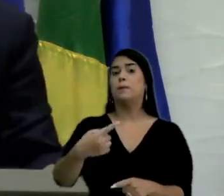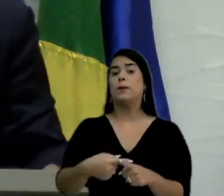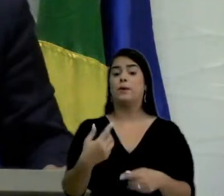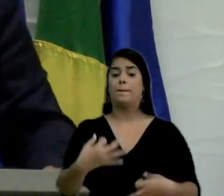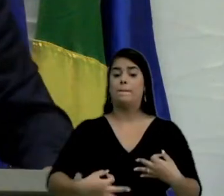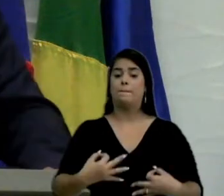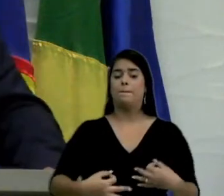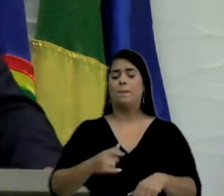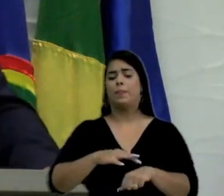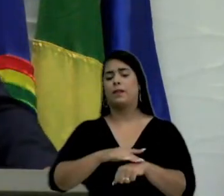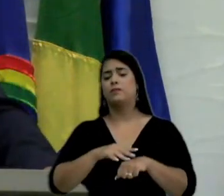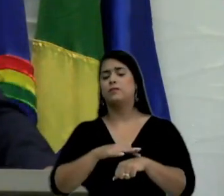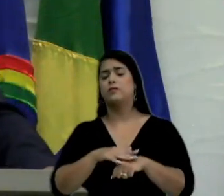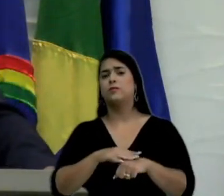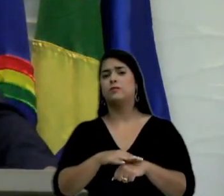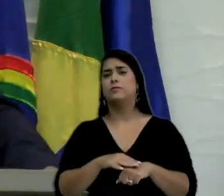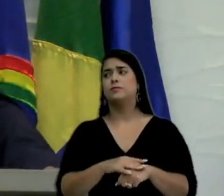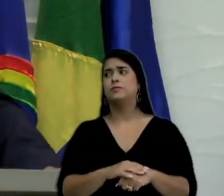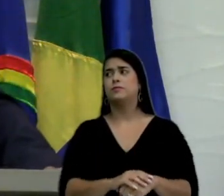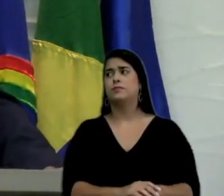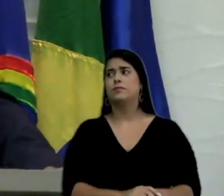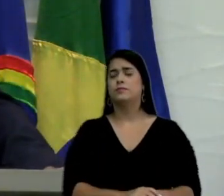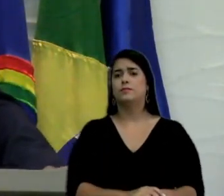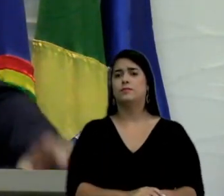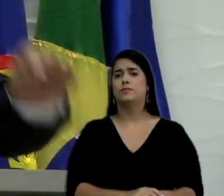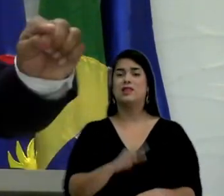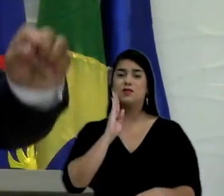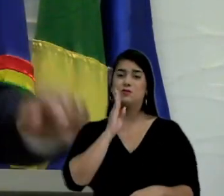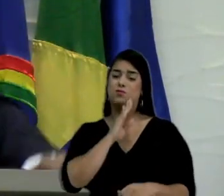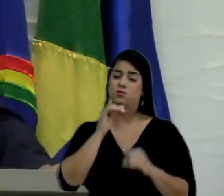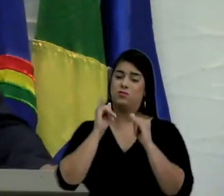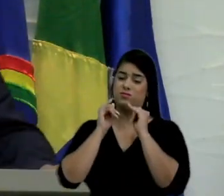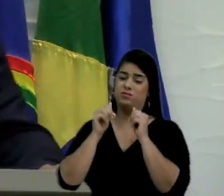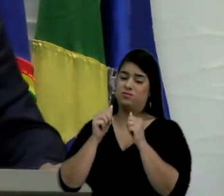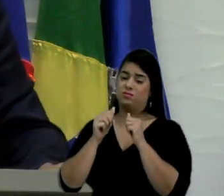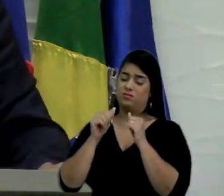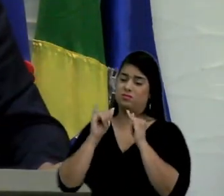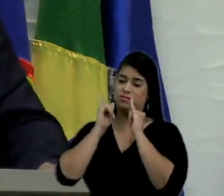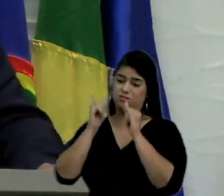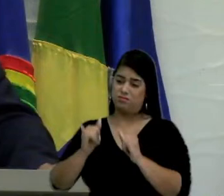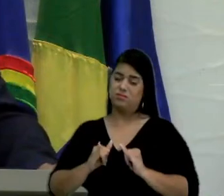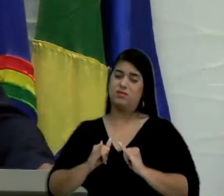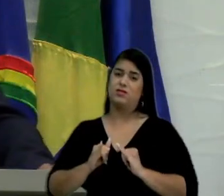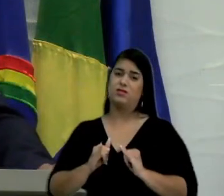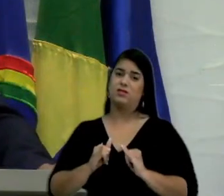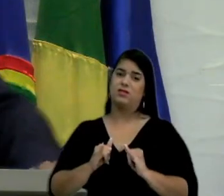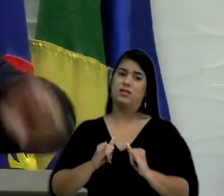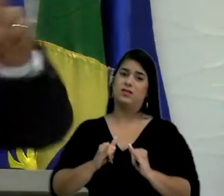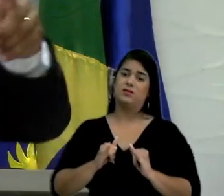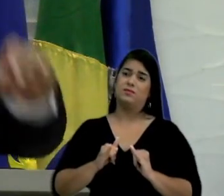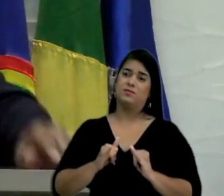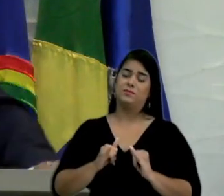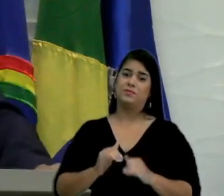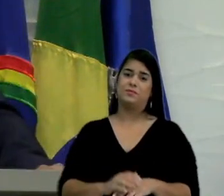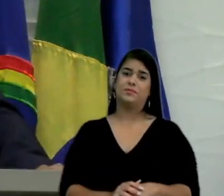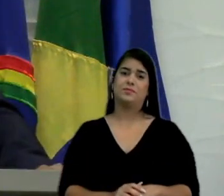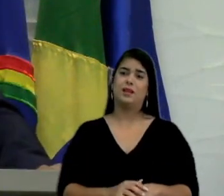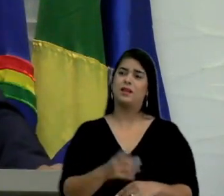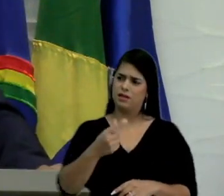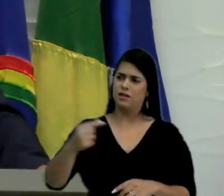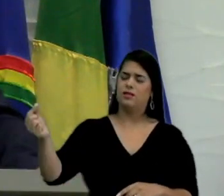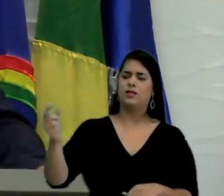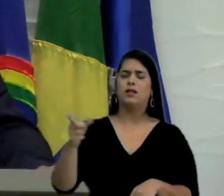assim colega Bruno tá me falando né me disse mas eu eu ia sair ia me ausentar aqui para ir